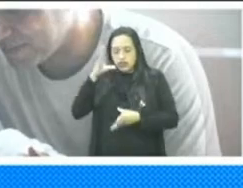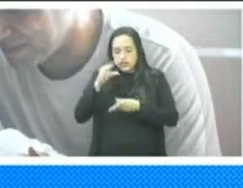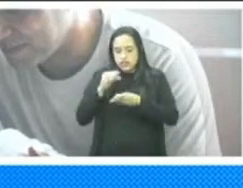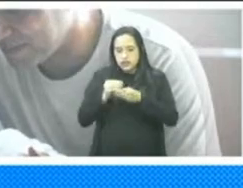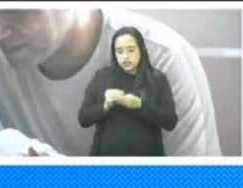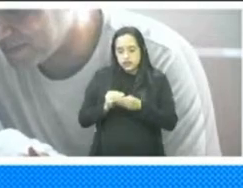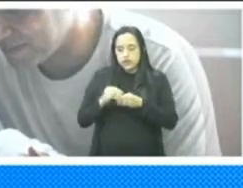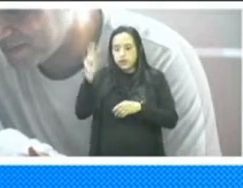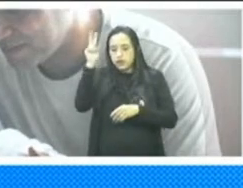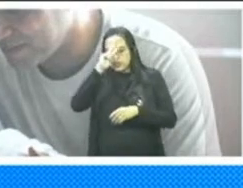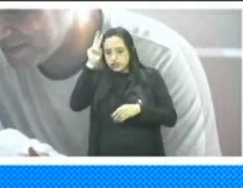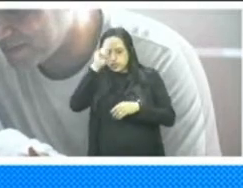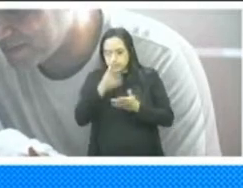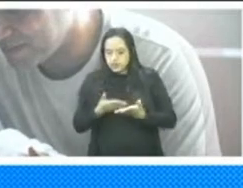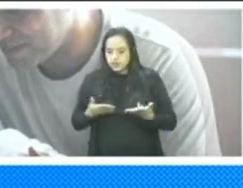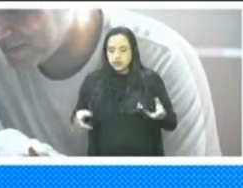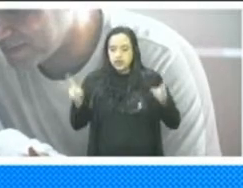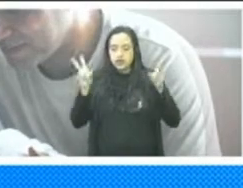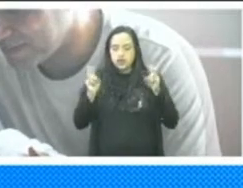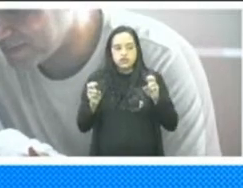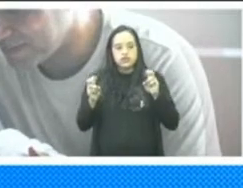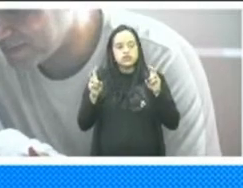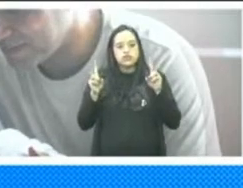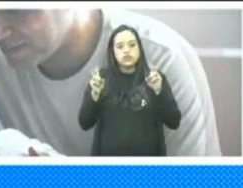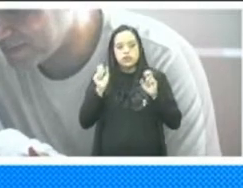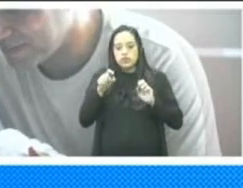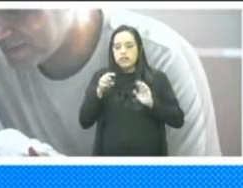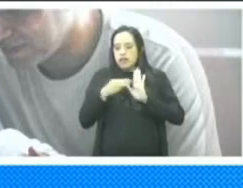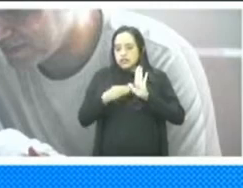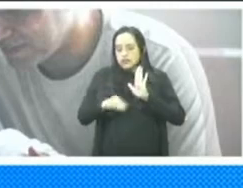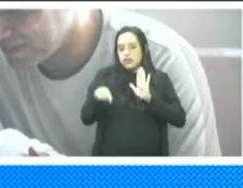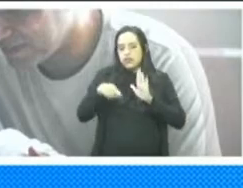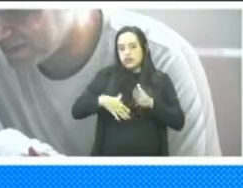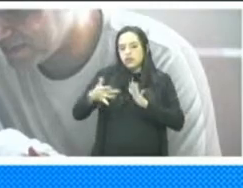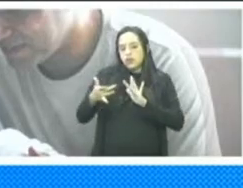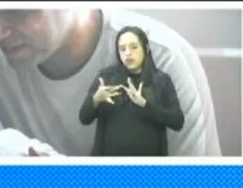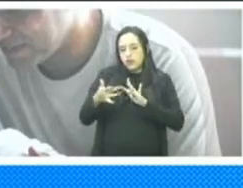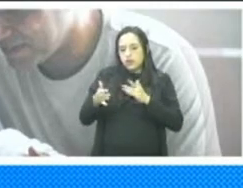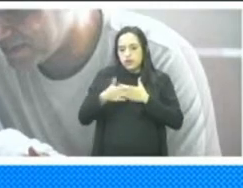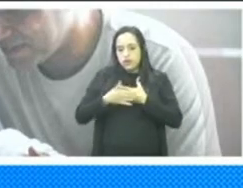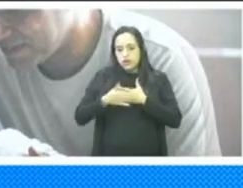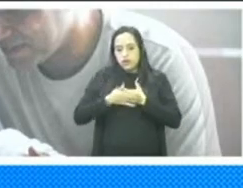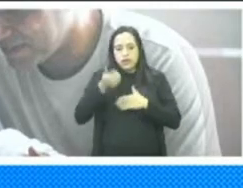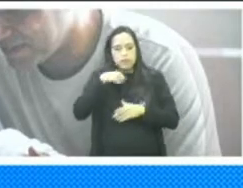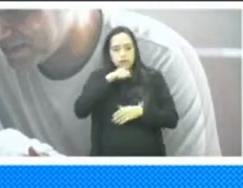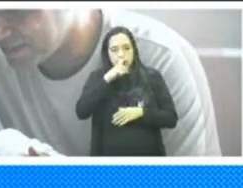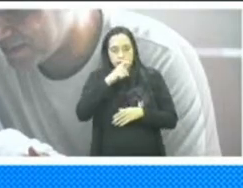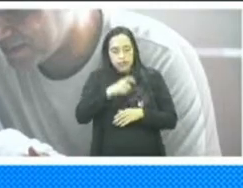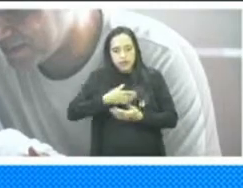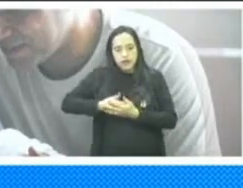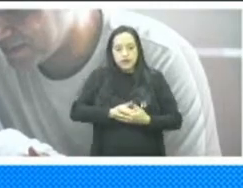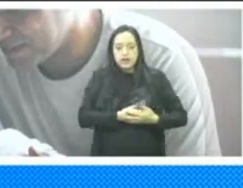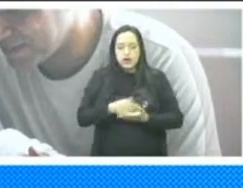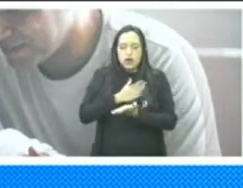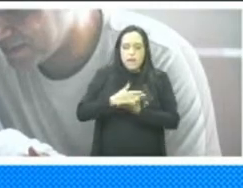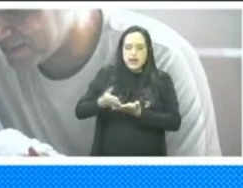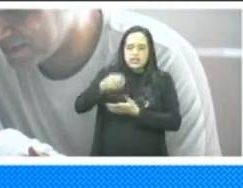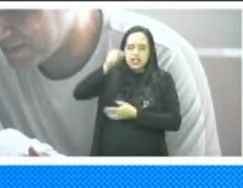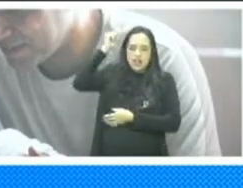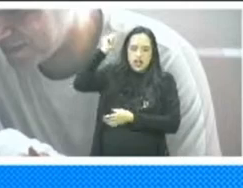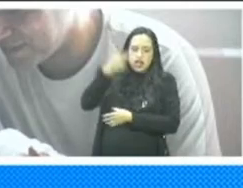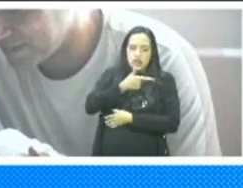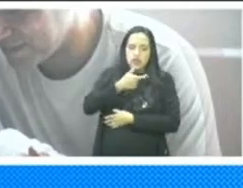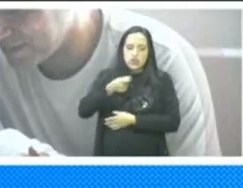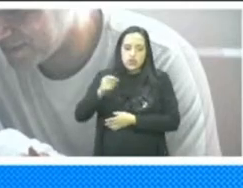resgate histórico, né, sobre o método Canguru no Brasil. A nossa história começa lá no ano 2000, né, quando